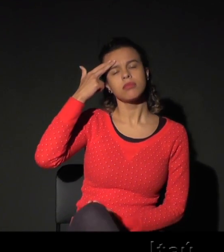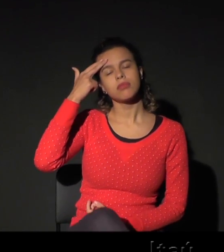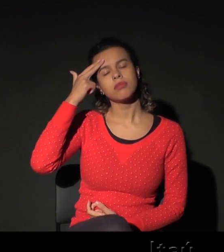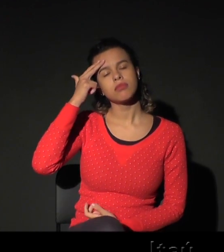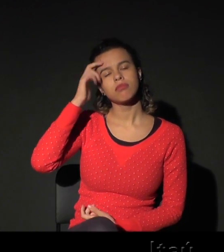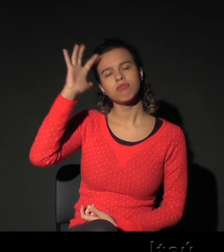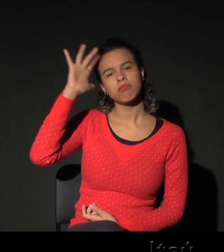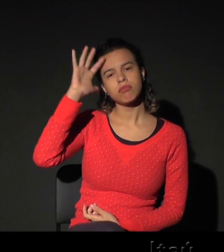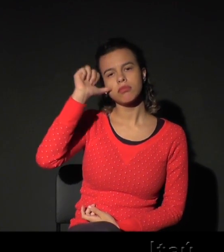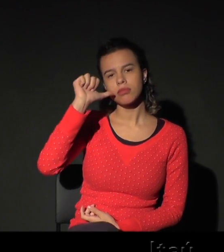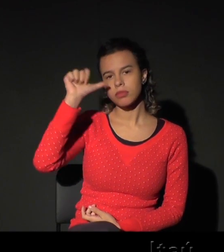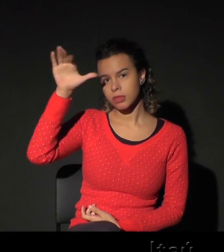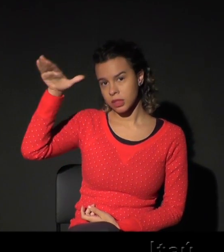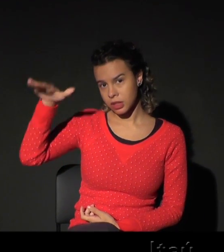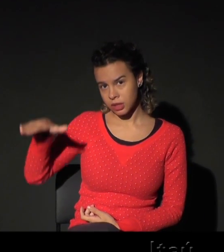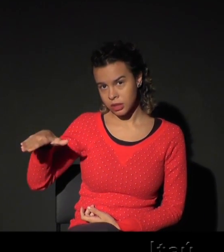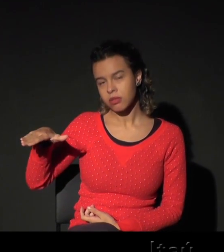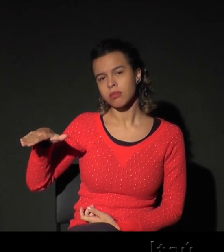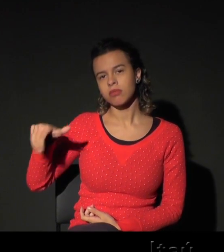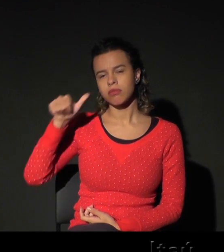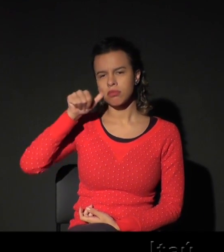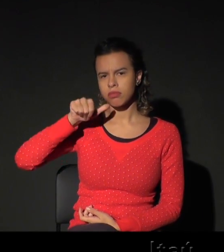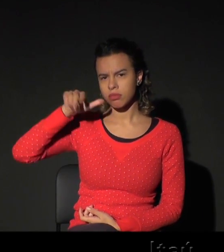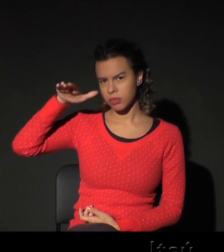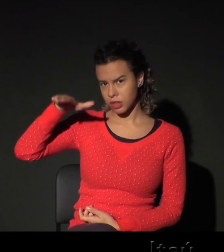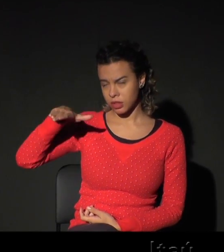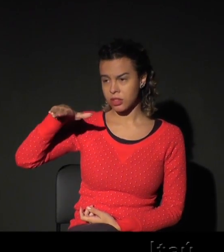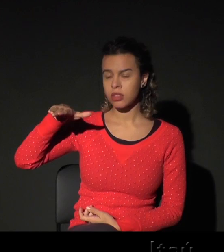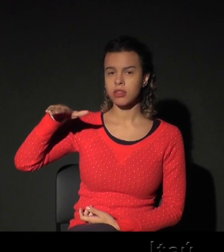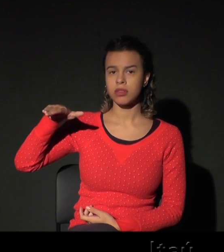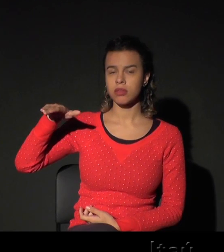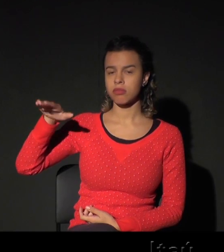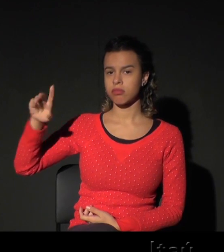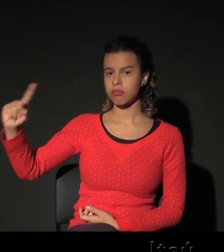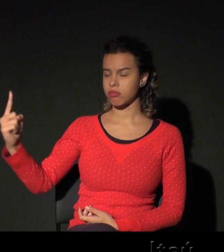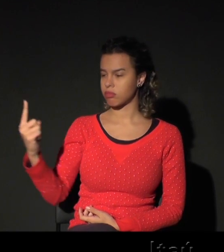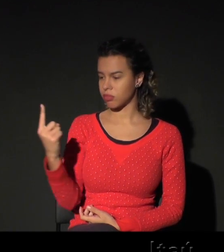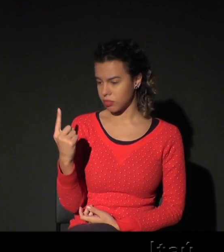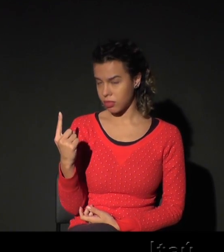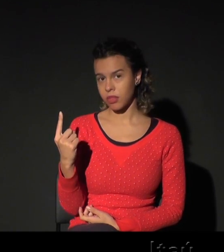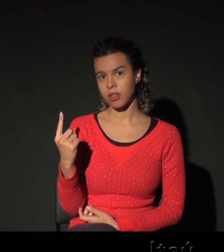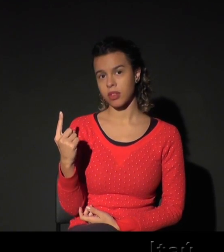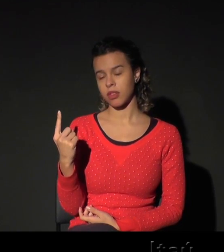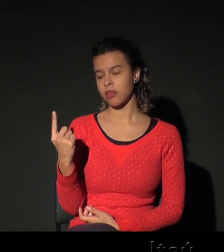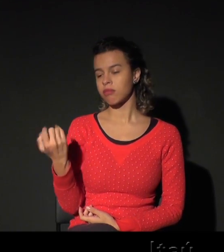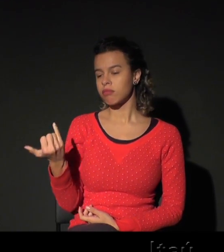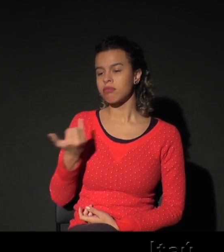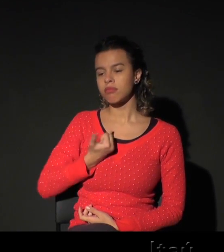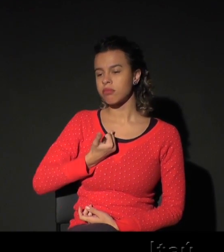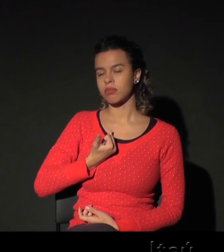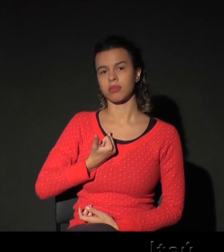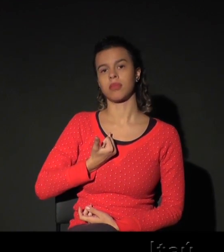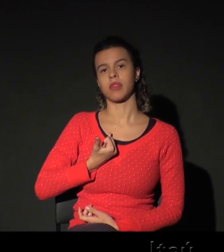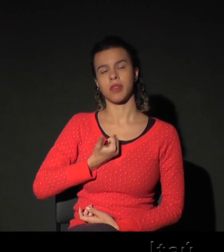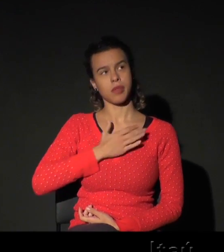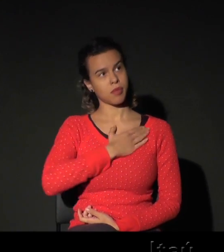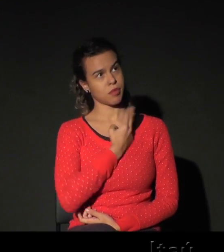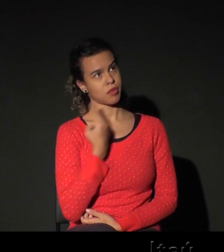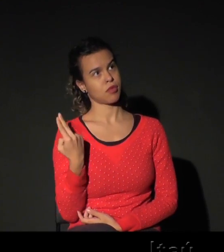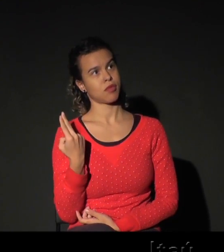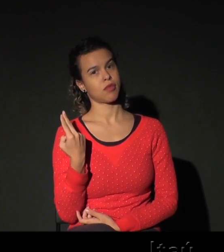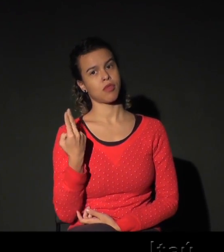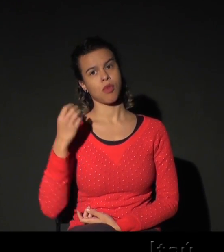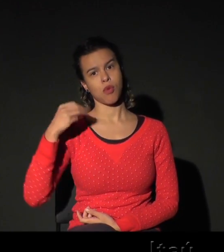menina eu sonhei com uma menina que chegou à minha frente e disse para mim meu nome